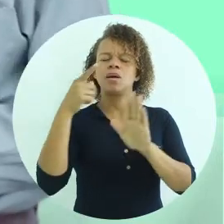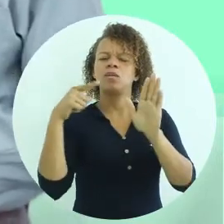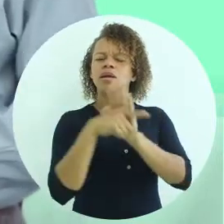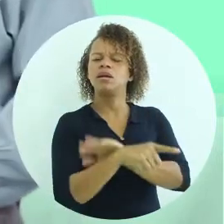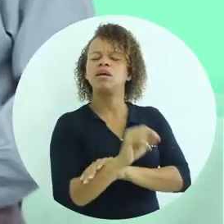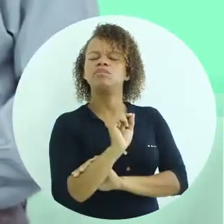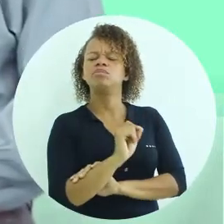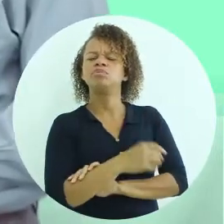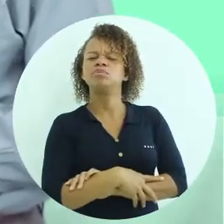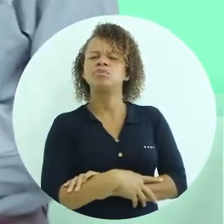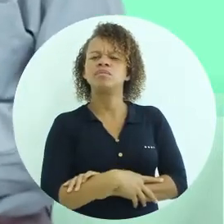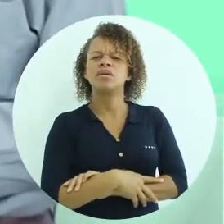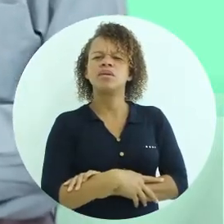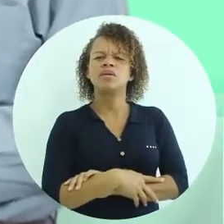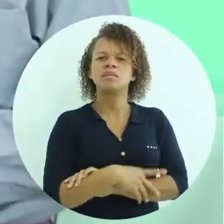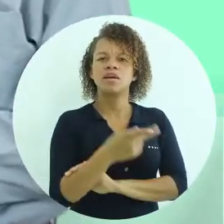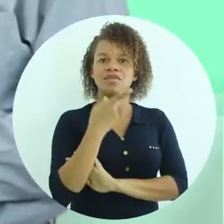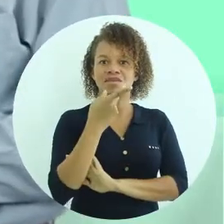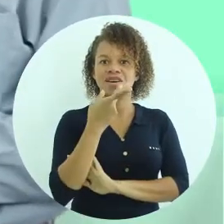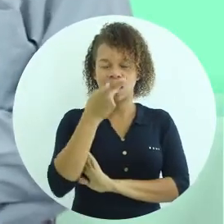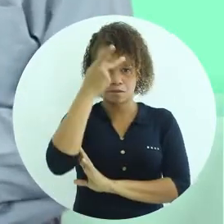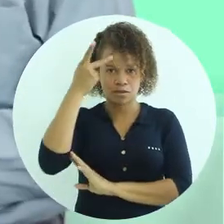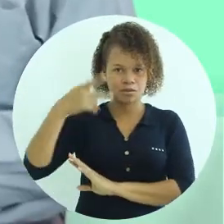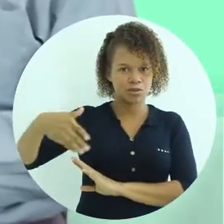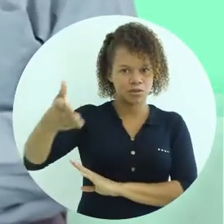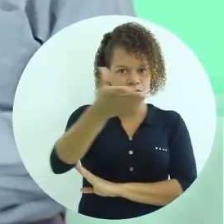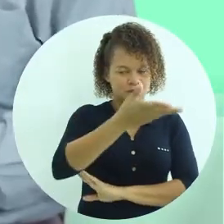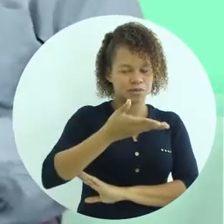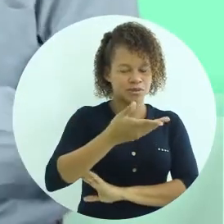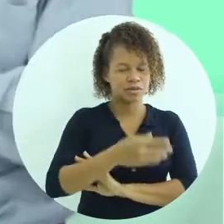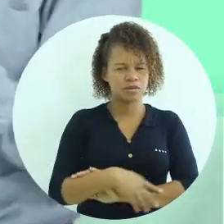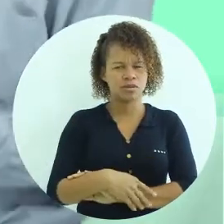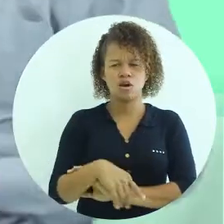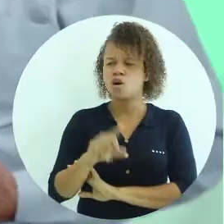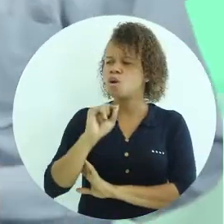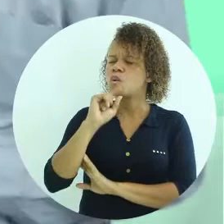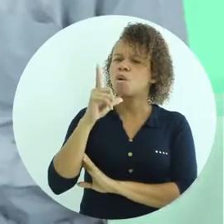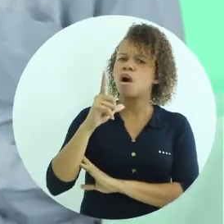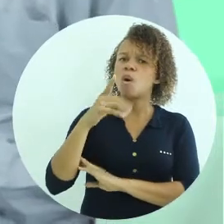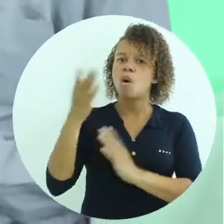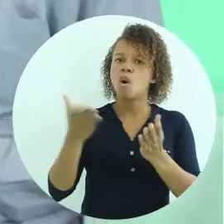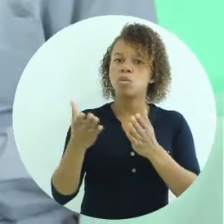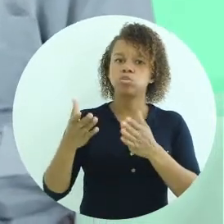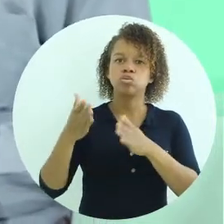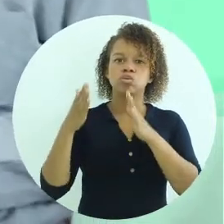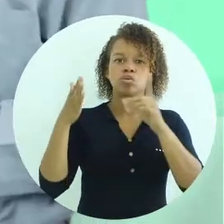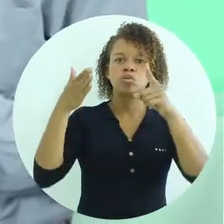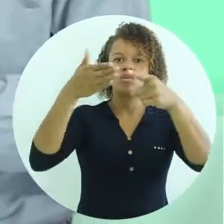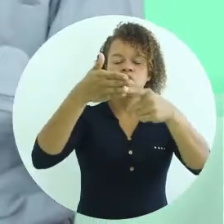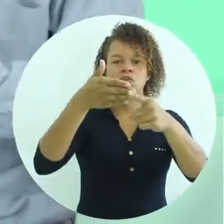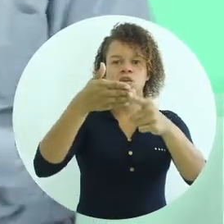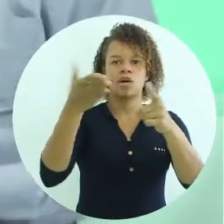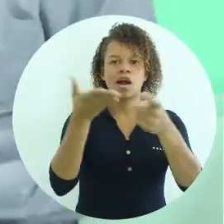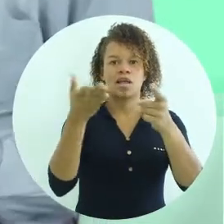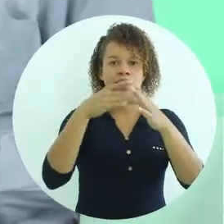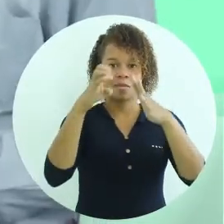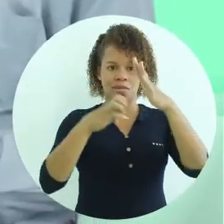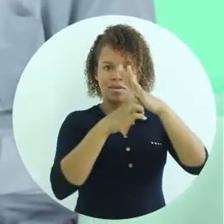perguntaria é, aqui para você falar para o pessoal, qual é o ramo de atuação da tua empresa e